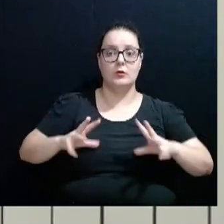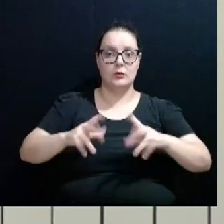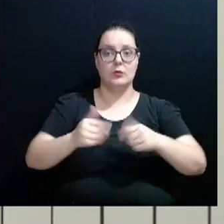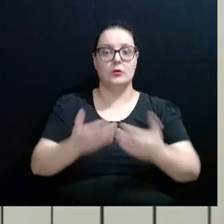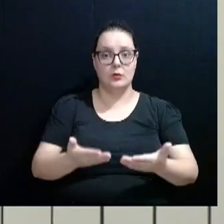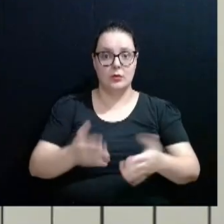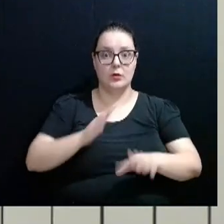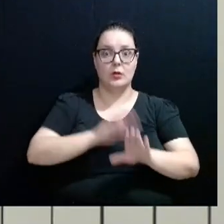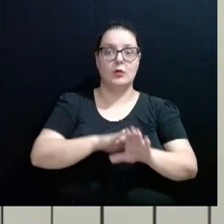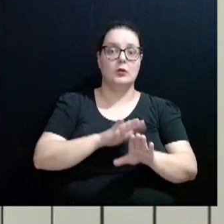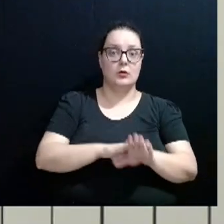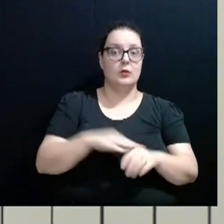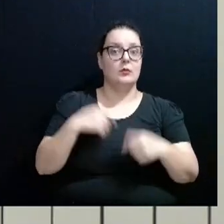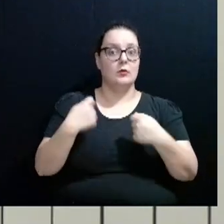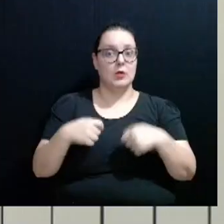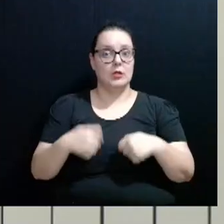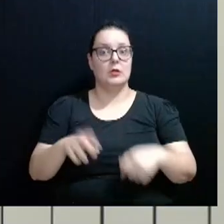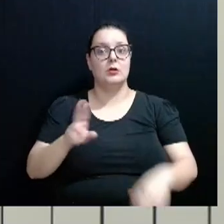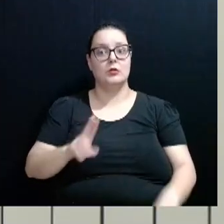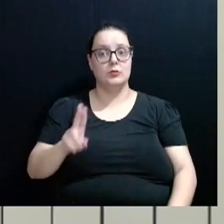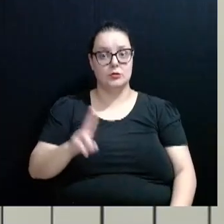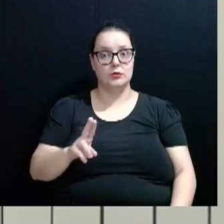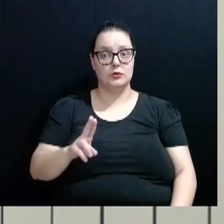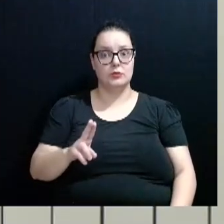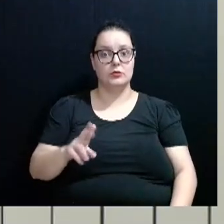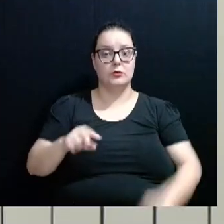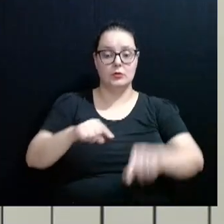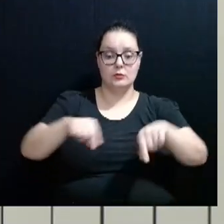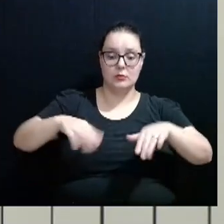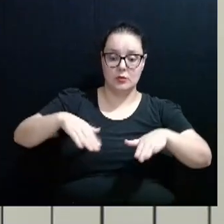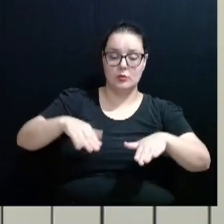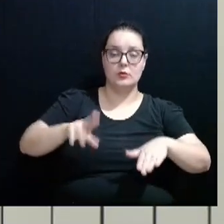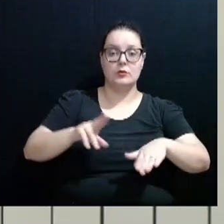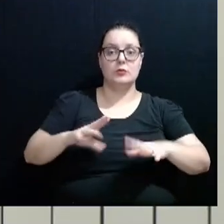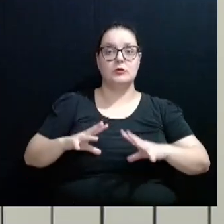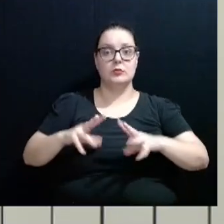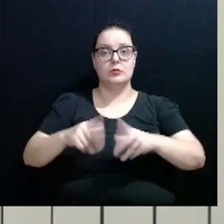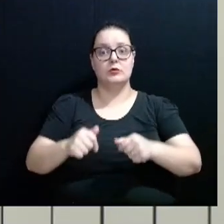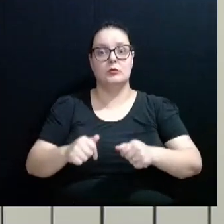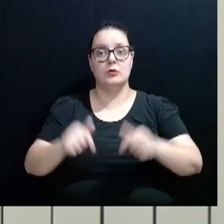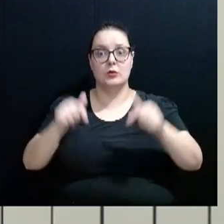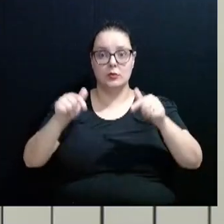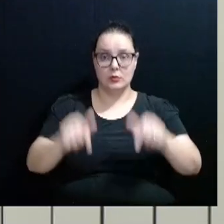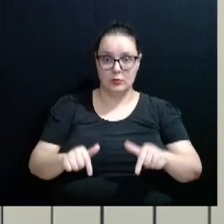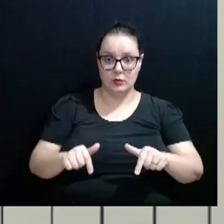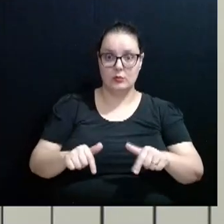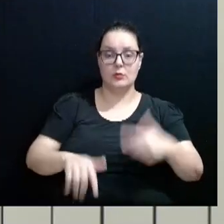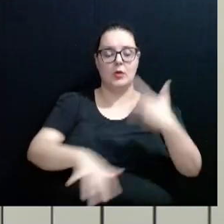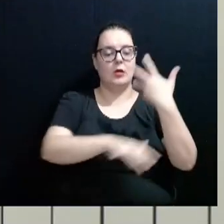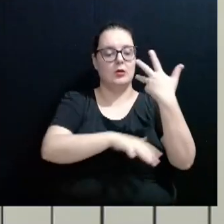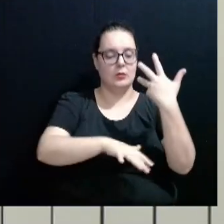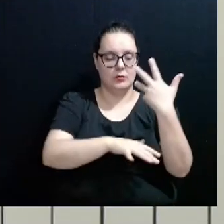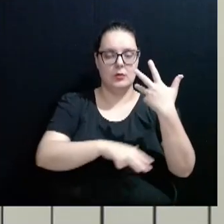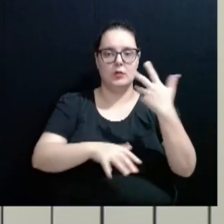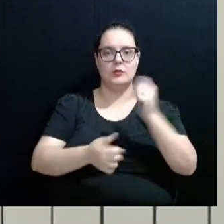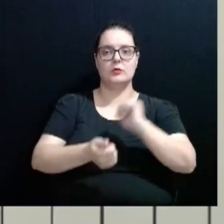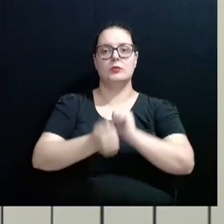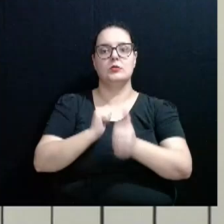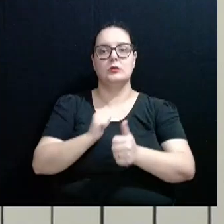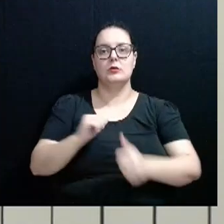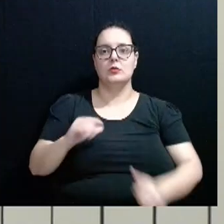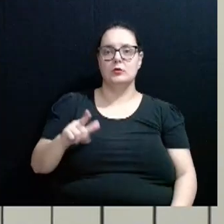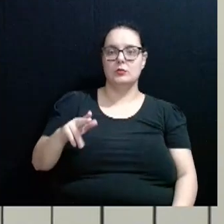deverá ser aplicada em piscinas de uso coletivo localizadas em praças de esportes, clubes